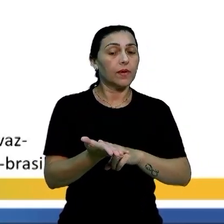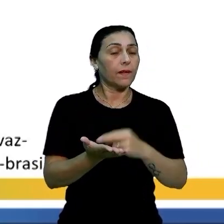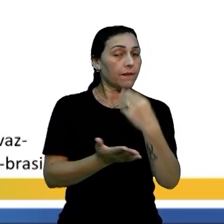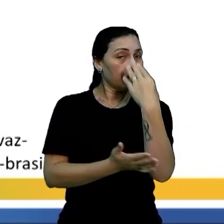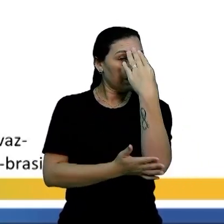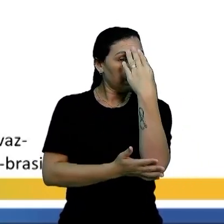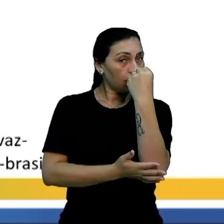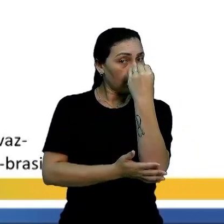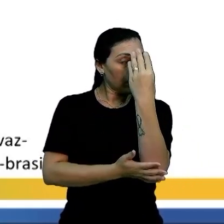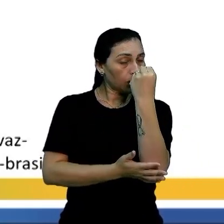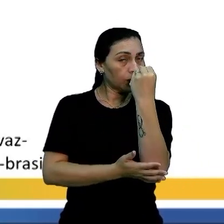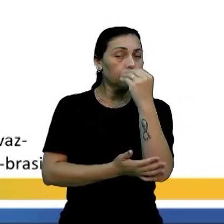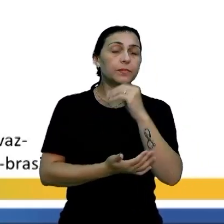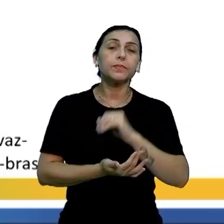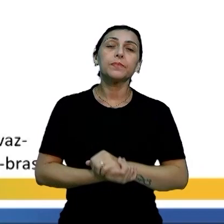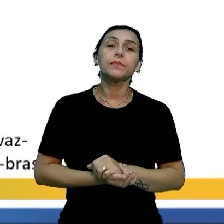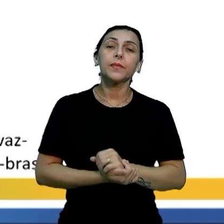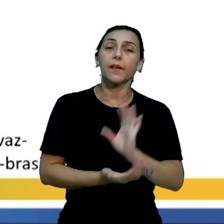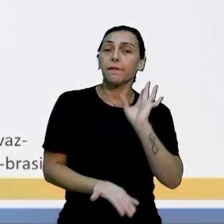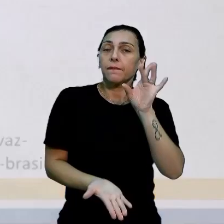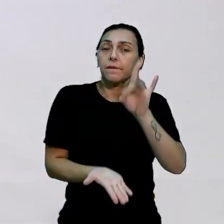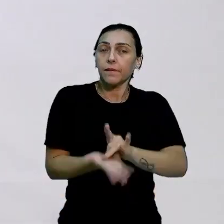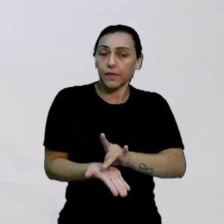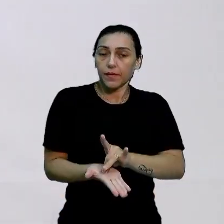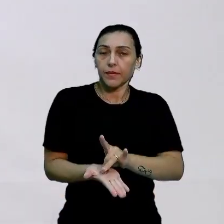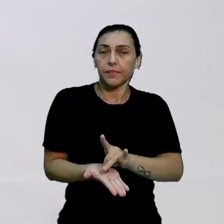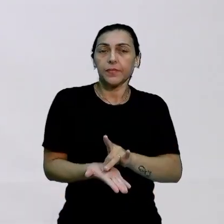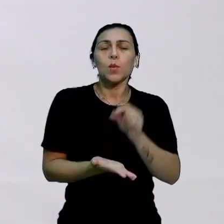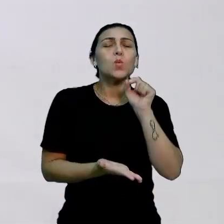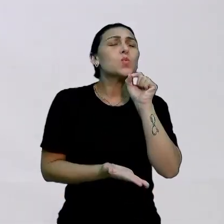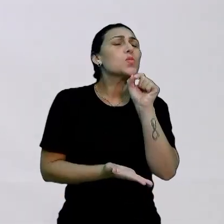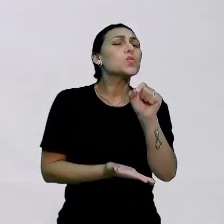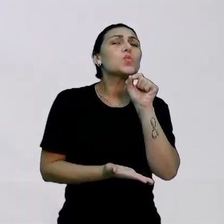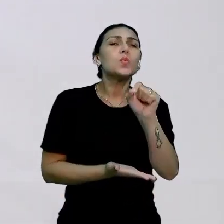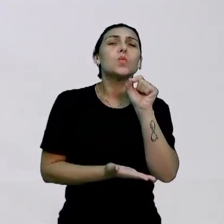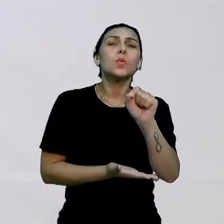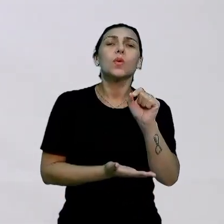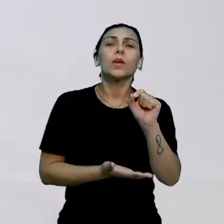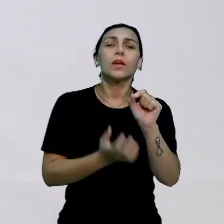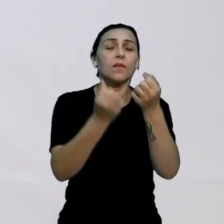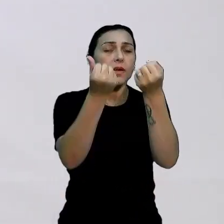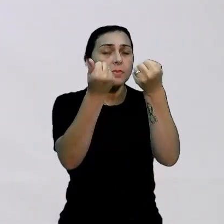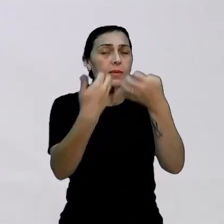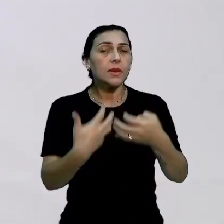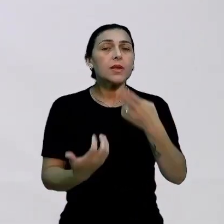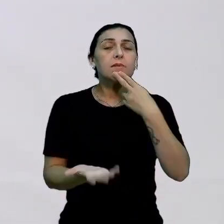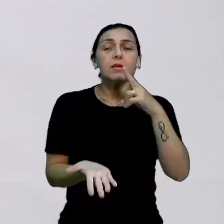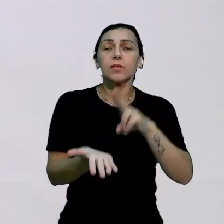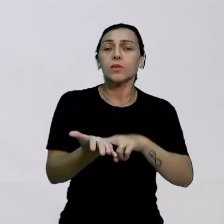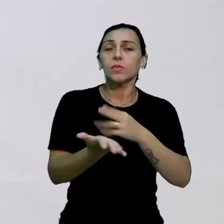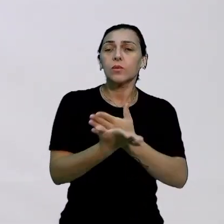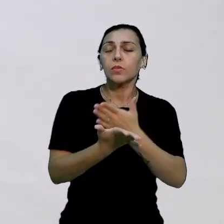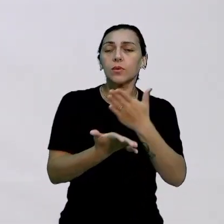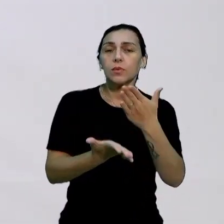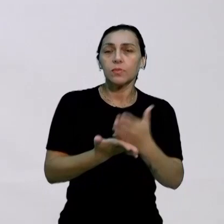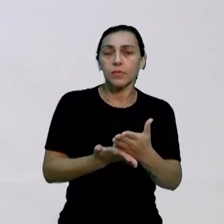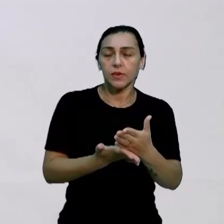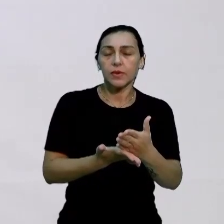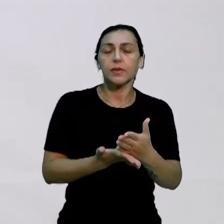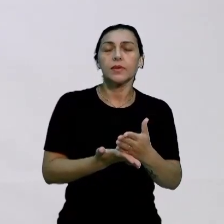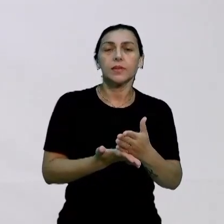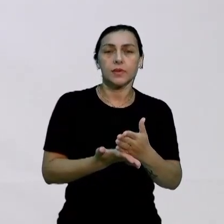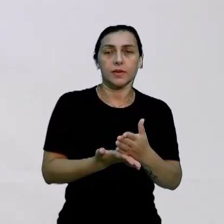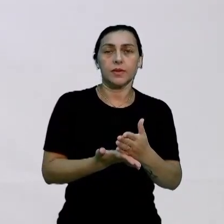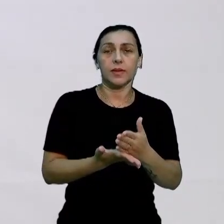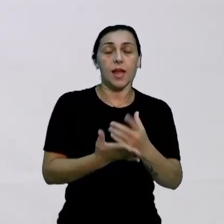foto da carta original. Então, do que vai tratar essa carta? Ela começa desde